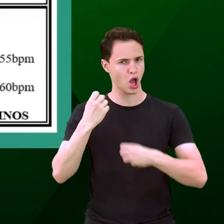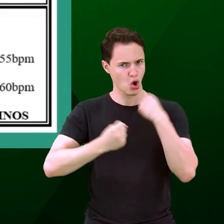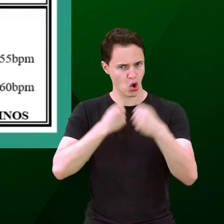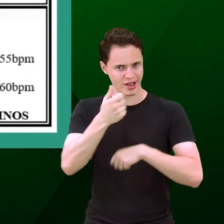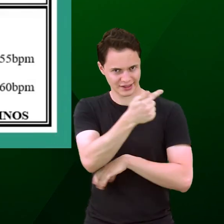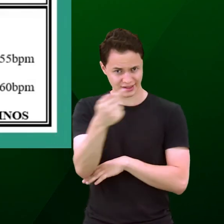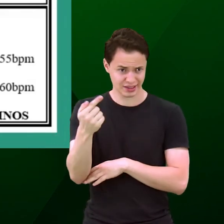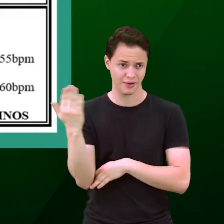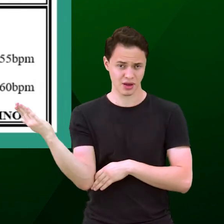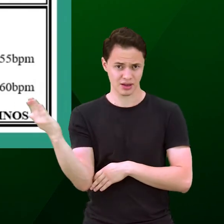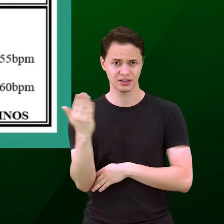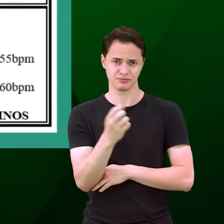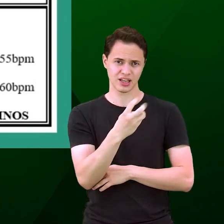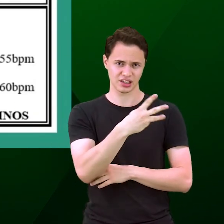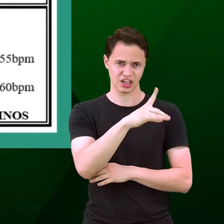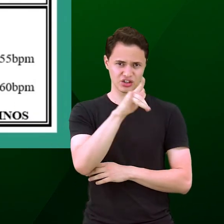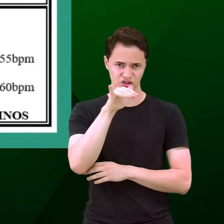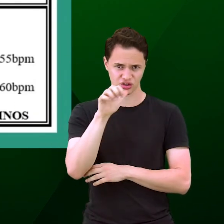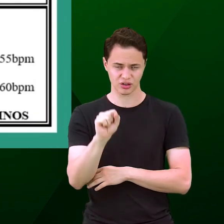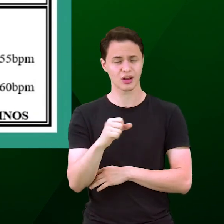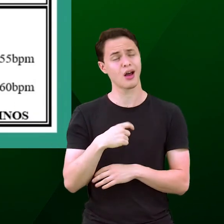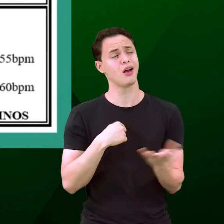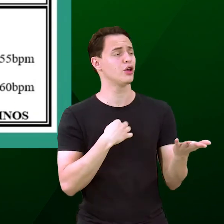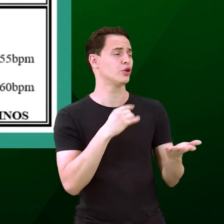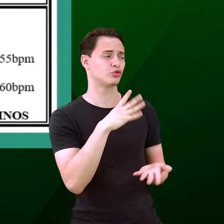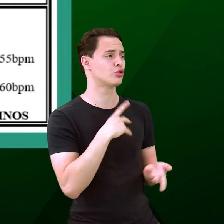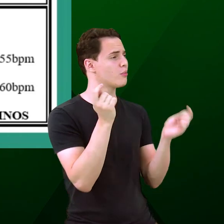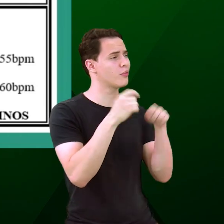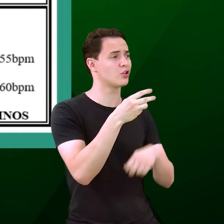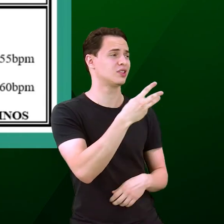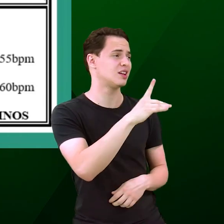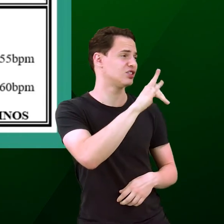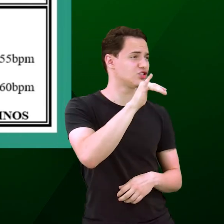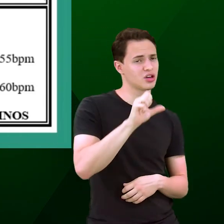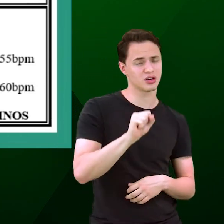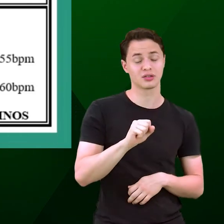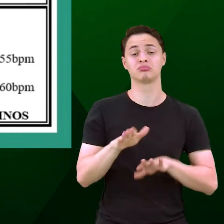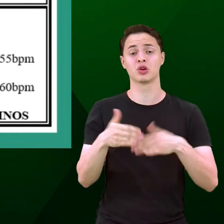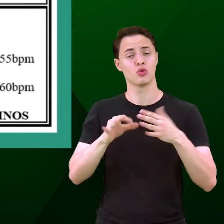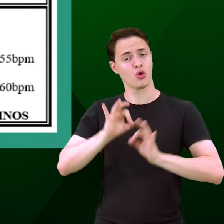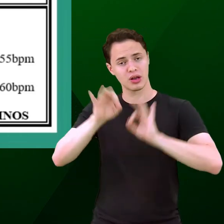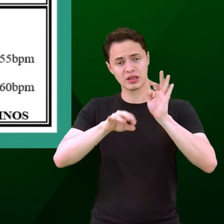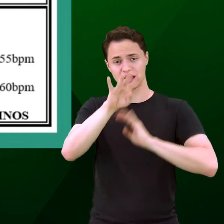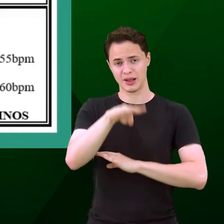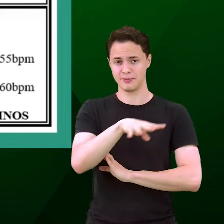intermediário, o iniciante, o avançado também, tá? Vai ter esse volta calma, que é através de um